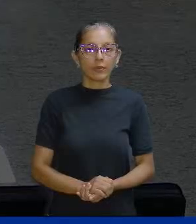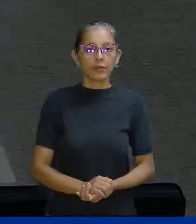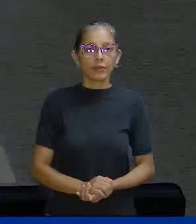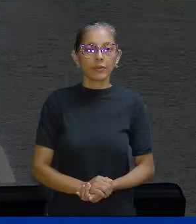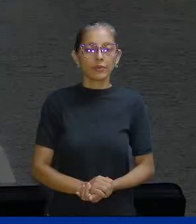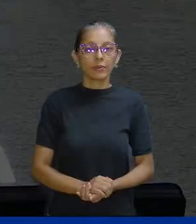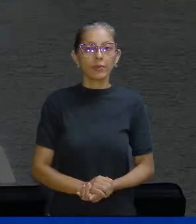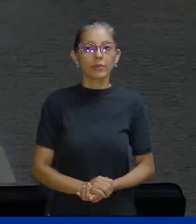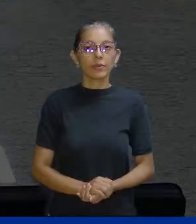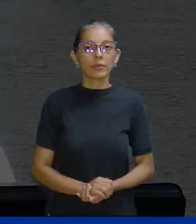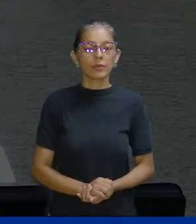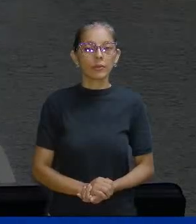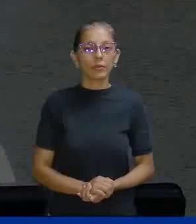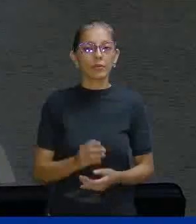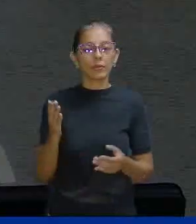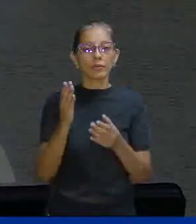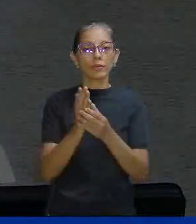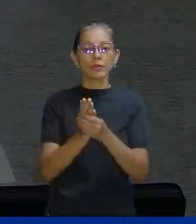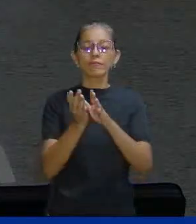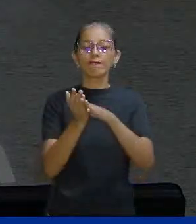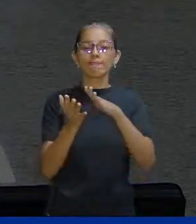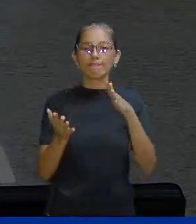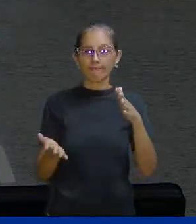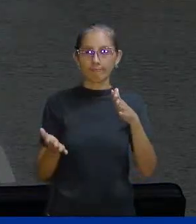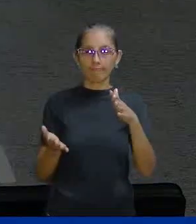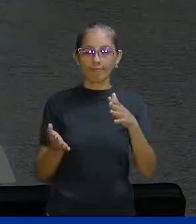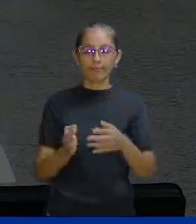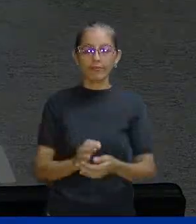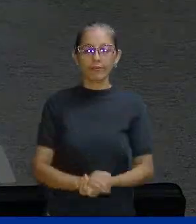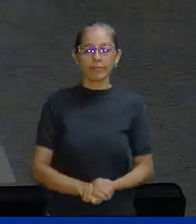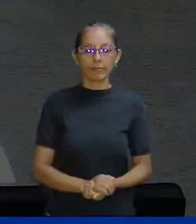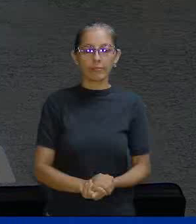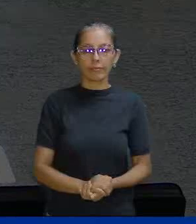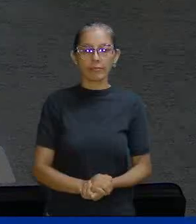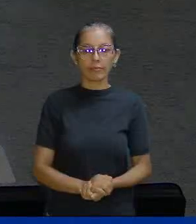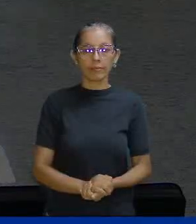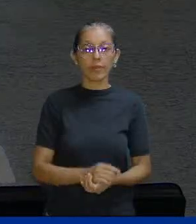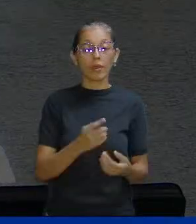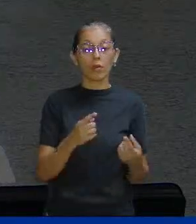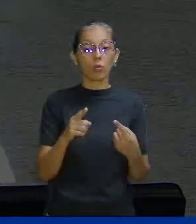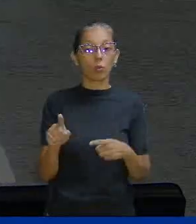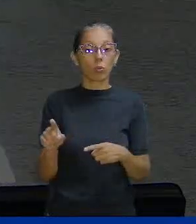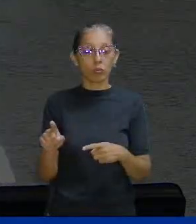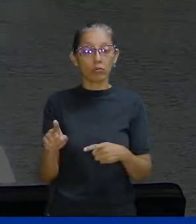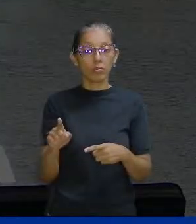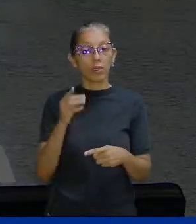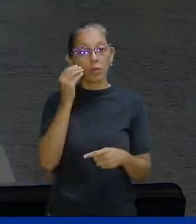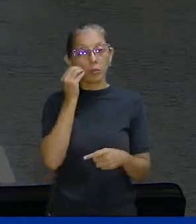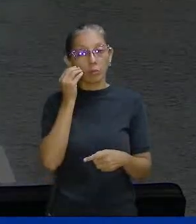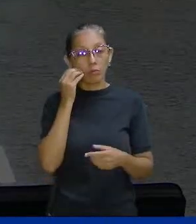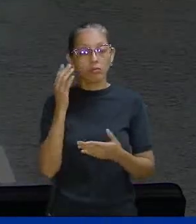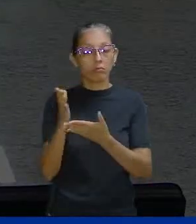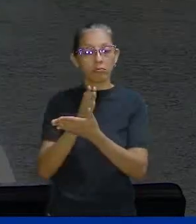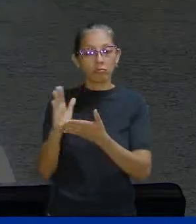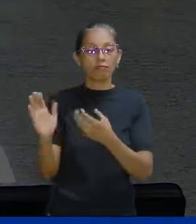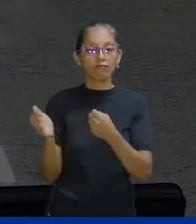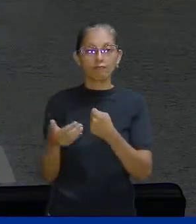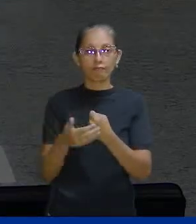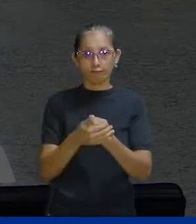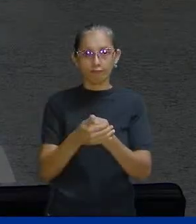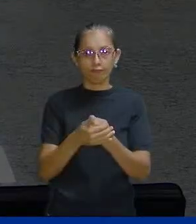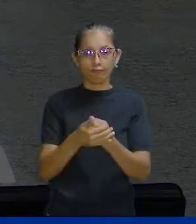Na hipótese dos autos, a parte embargante aponta omissão, porém não apresenta a narrativa que efetivamente caracterize a